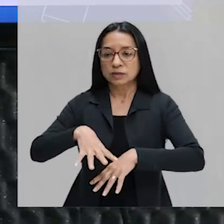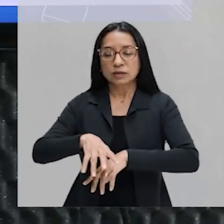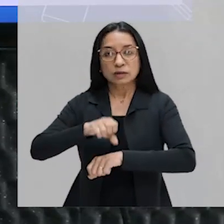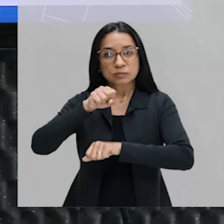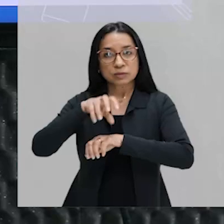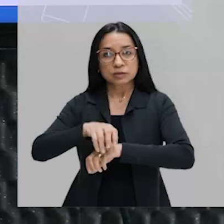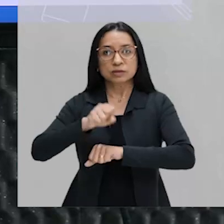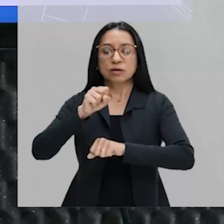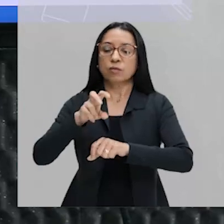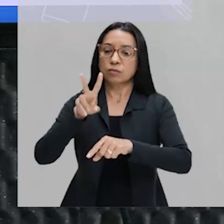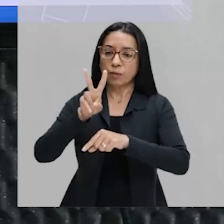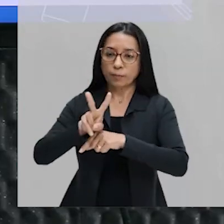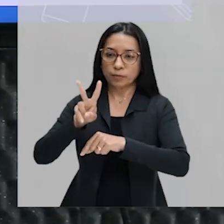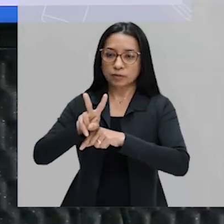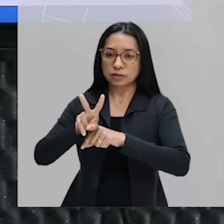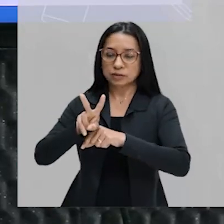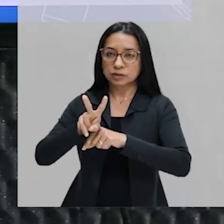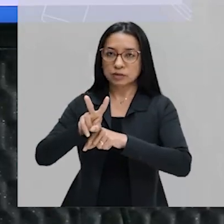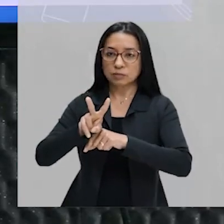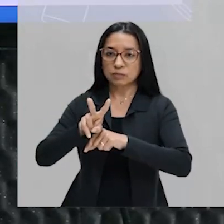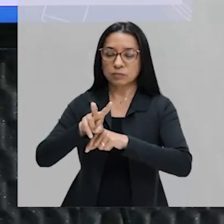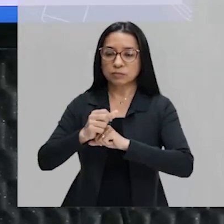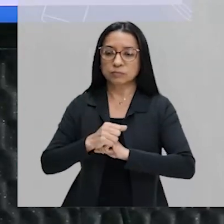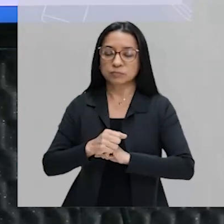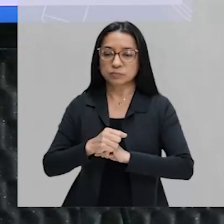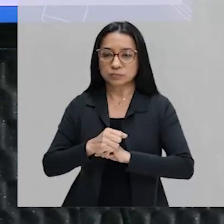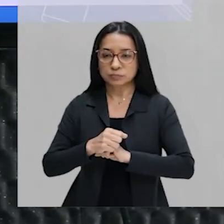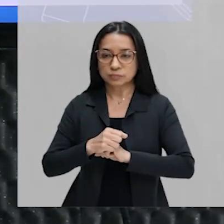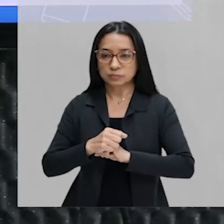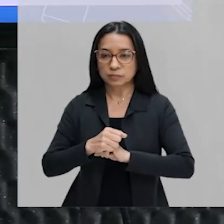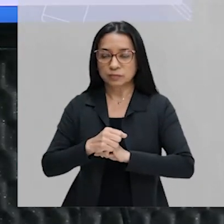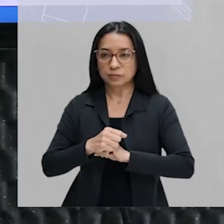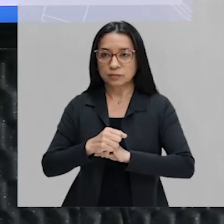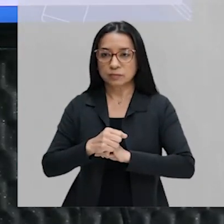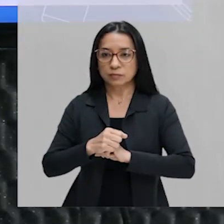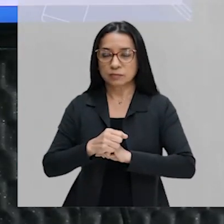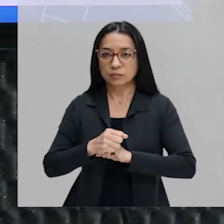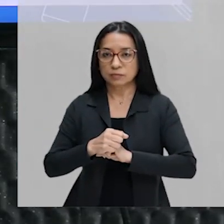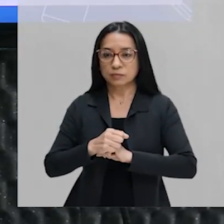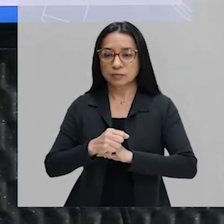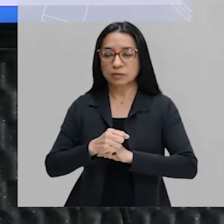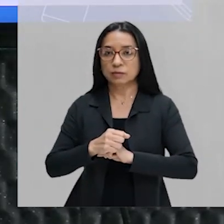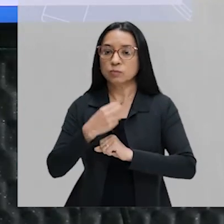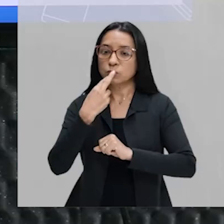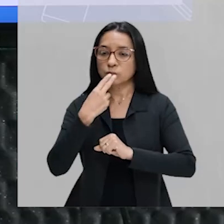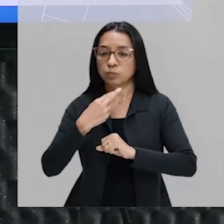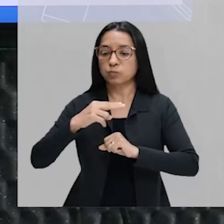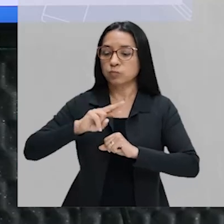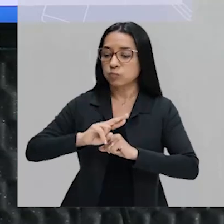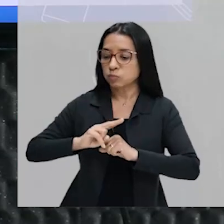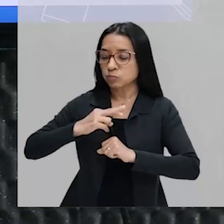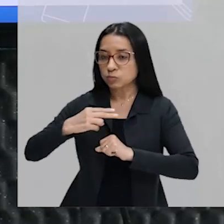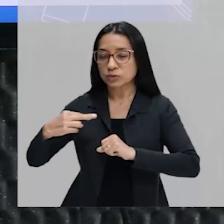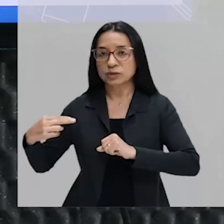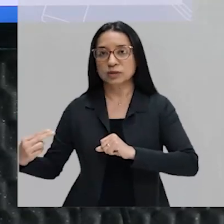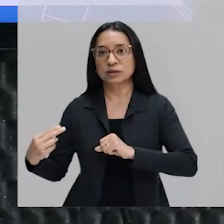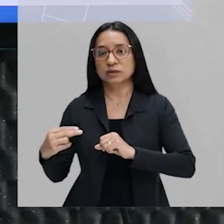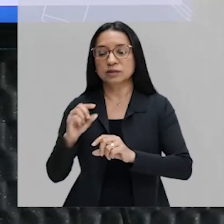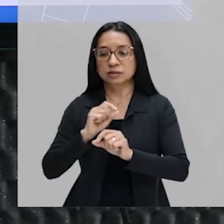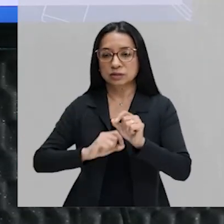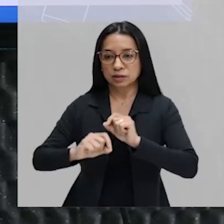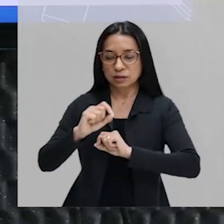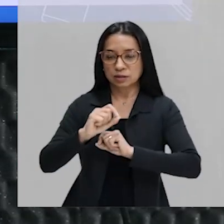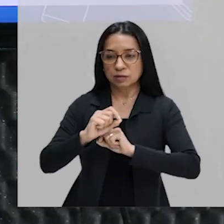de nutrientes, no caso, a obtenção de nutrientes que são provenientes do vitelo. Lembrando que o vitelo é a